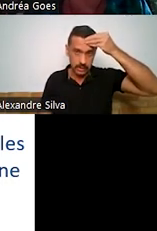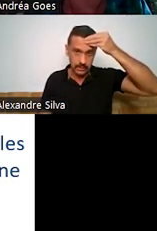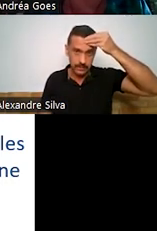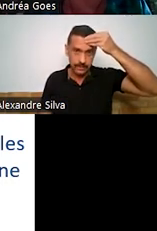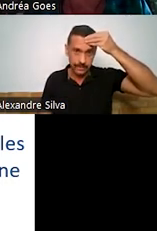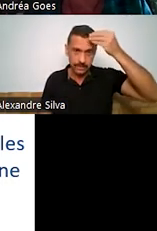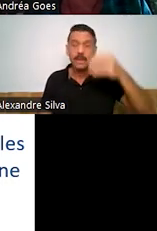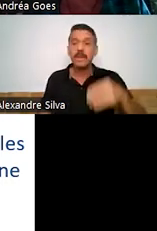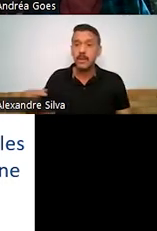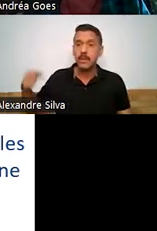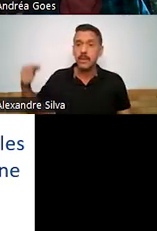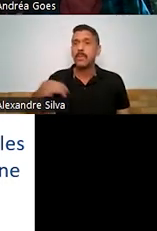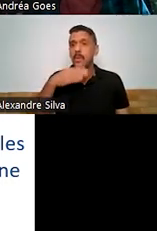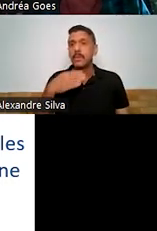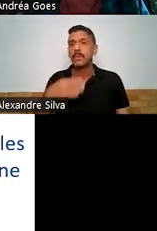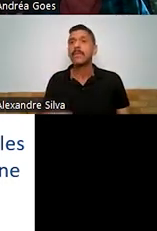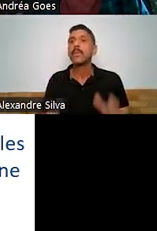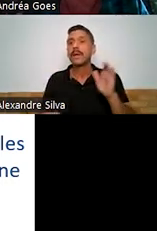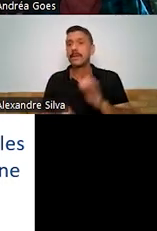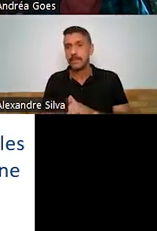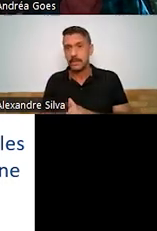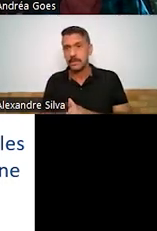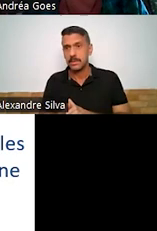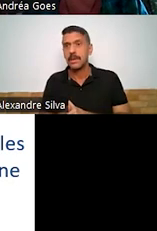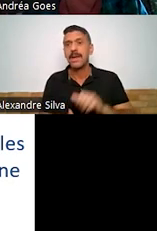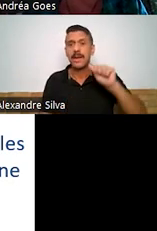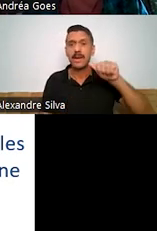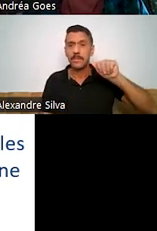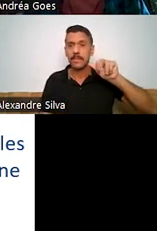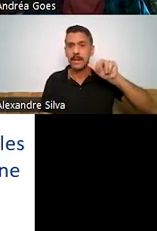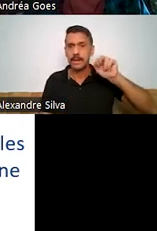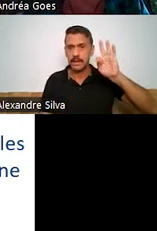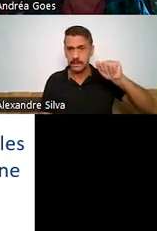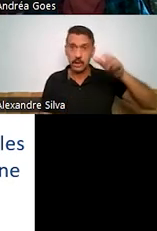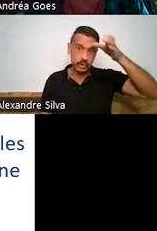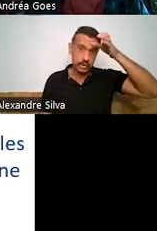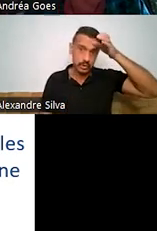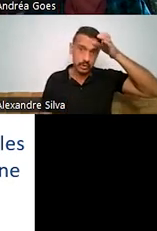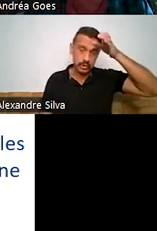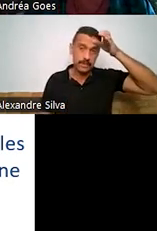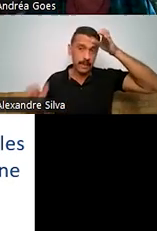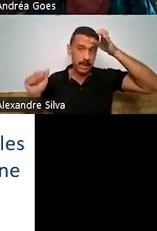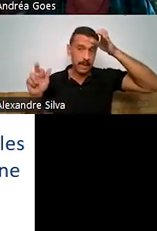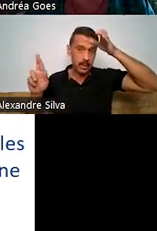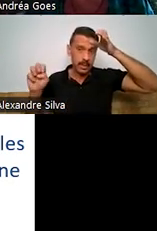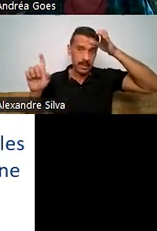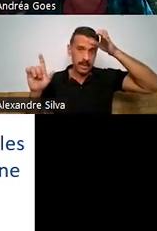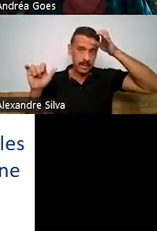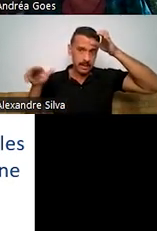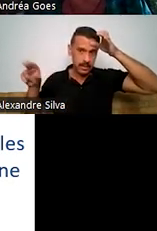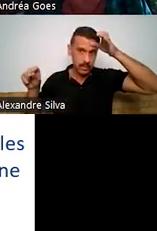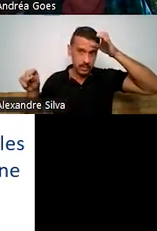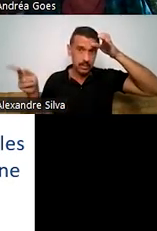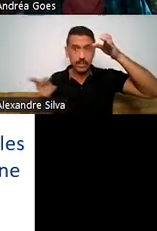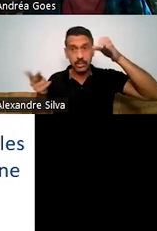com rabo de porco, ela é fruto do casamento entre a Amaranta, que era a tia do Aureliano Babilônia. Então, de uma tia com